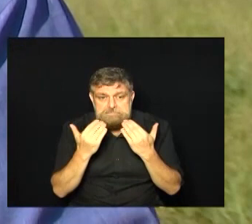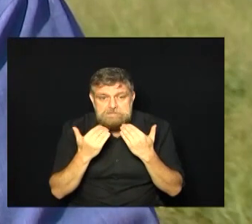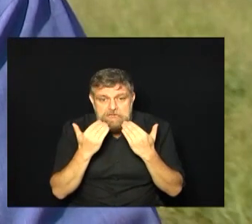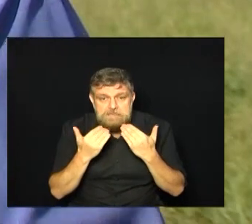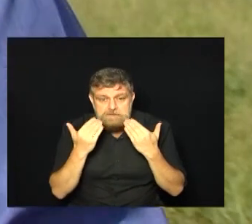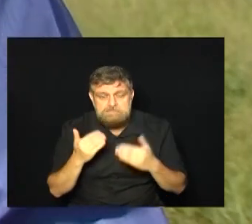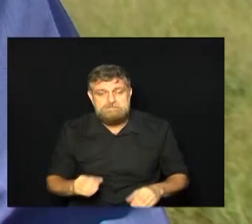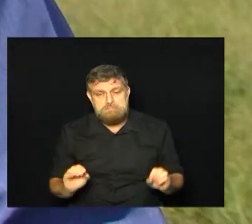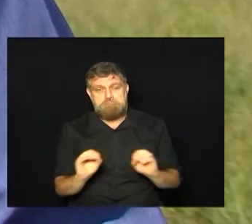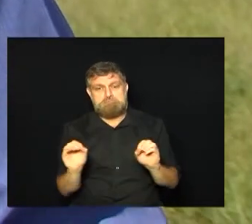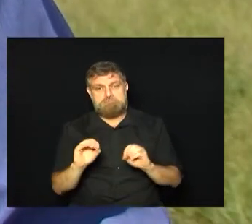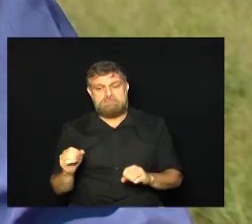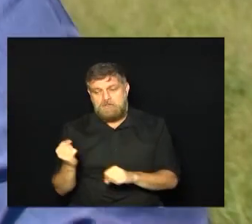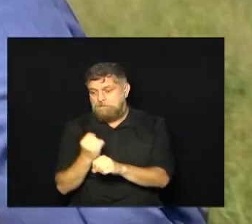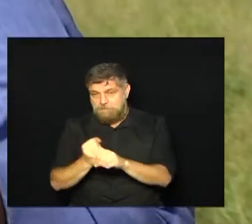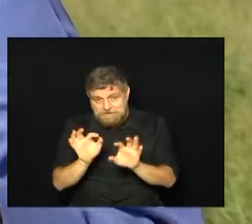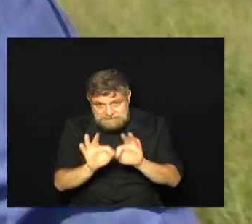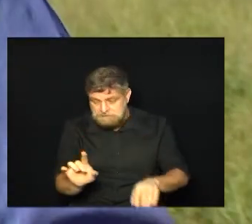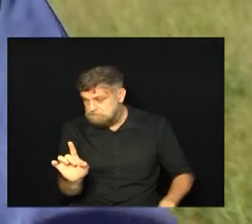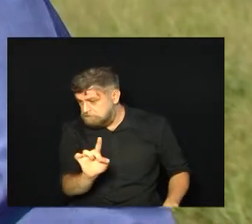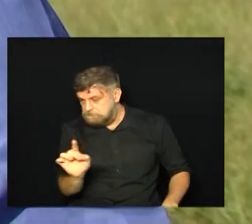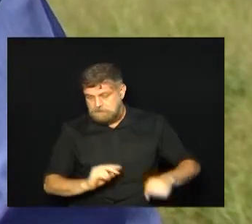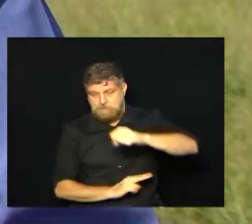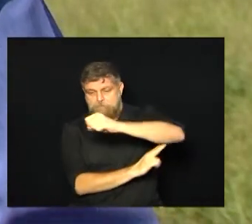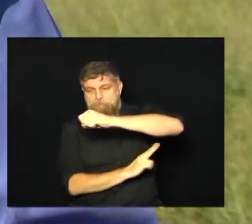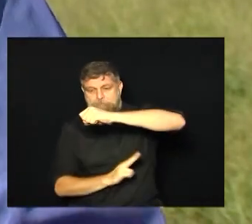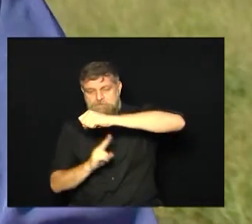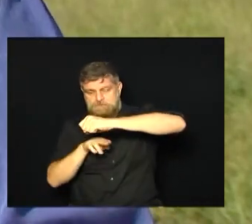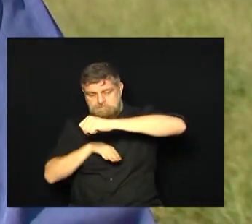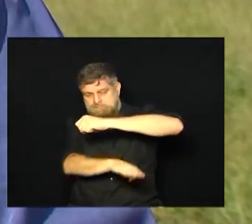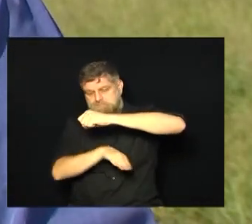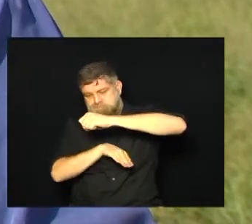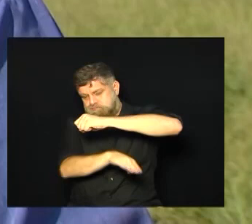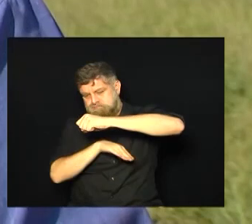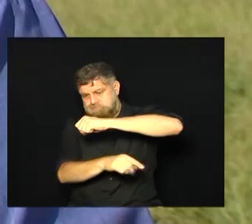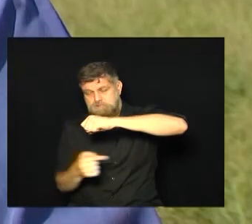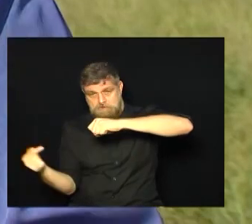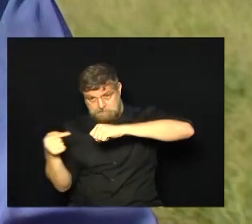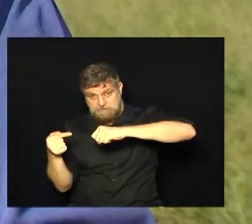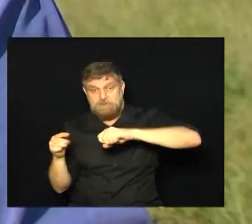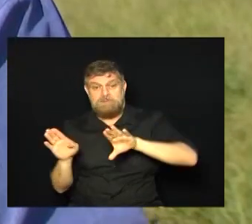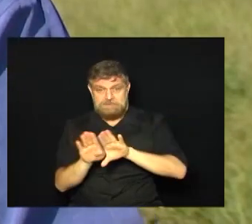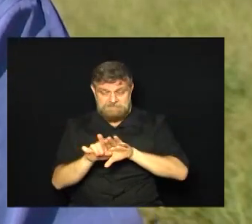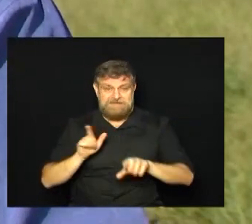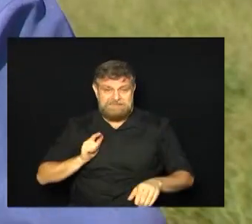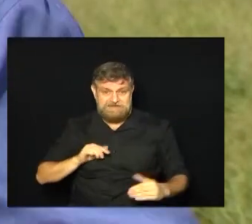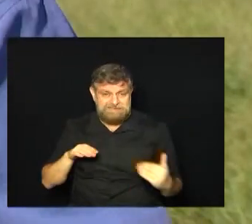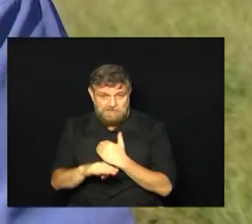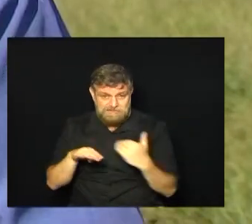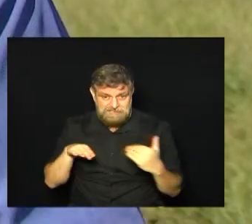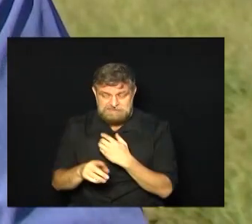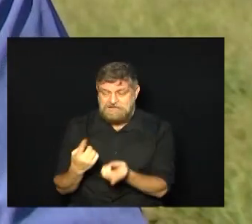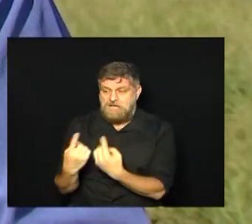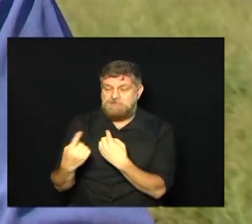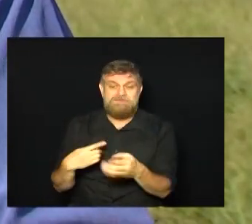trecho. Então não é uma obra simples, um pontilhão, né, sobre a rodovia, um impacto significativo tanto no trânsito da rodovia quanto no